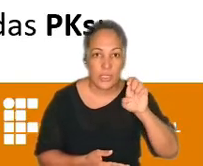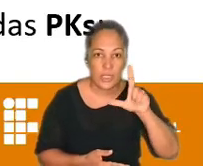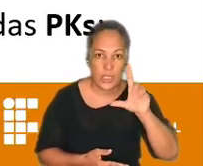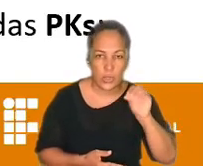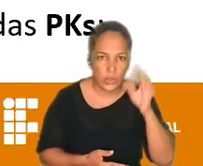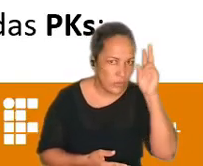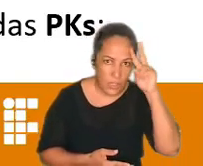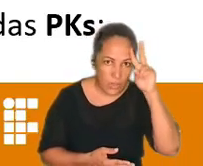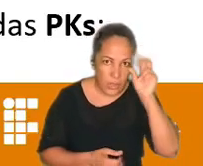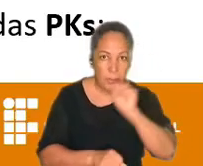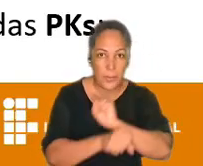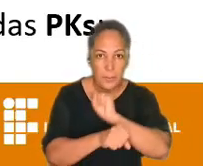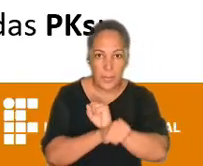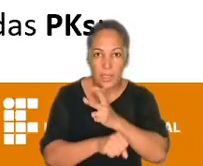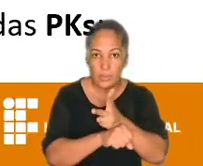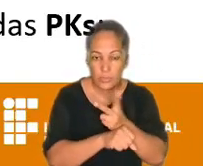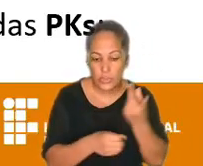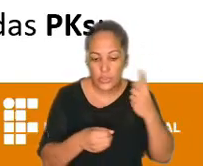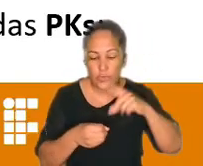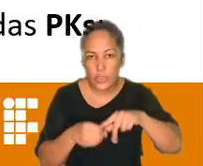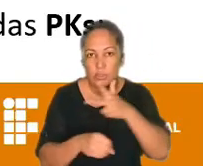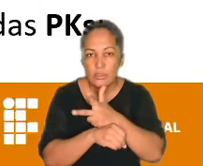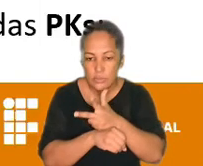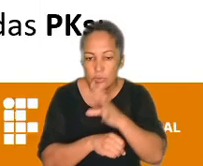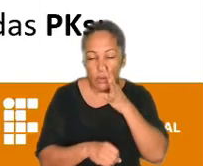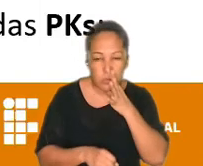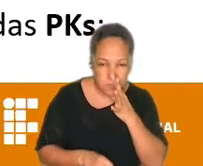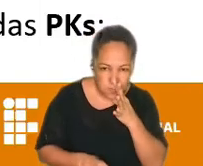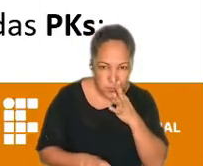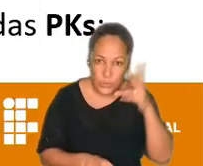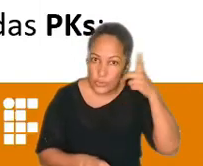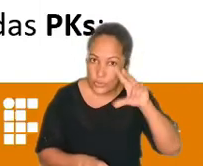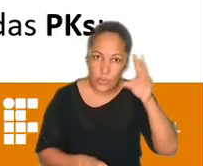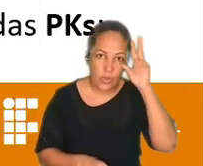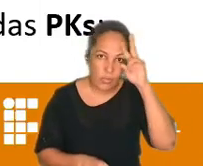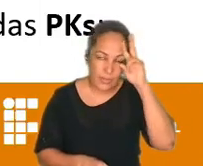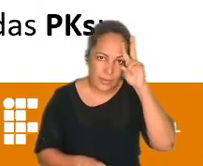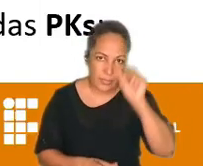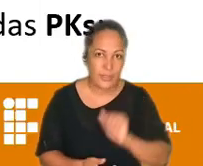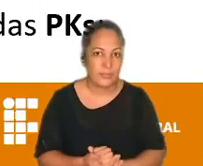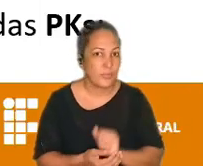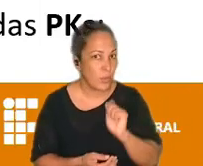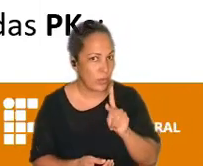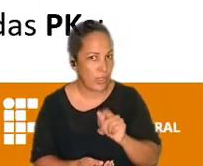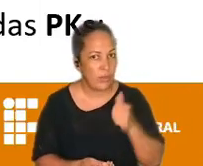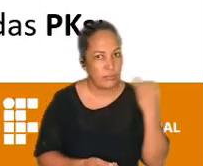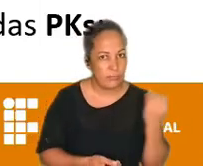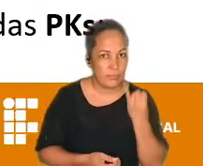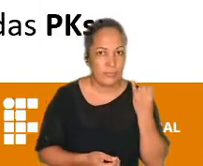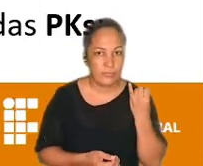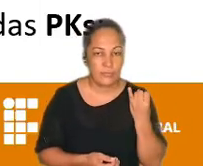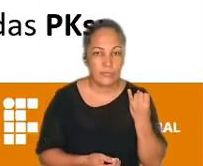agora, vai lá na videoaula e assista de novo, ou vá naquela parte que eu falei para vocês relembrarem, tá bom? O